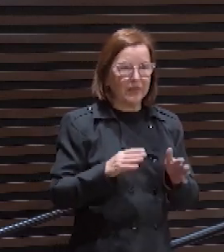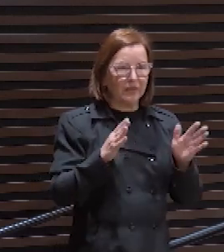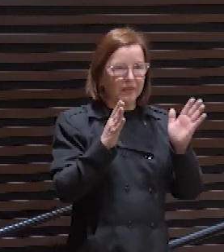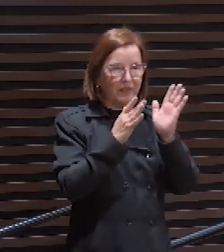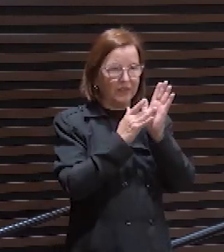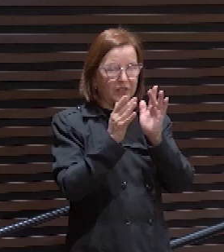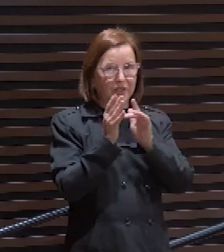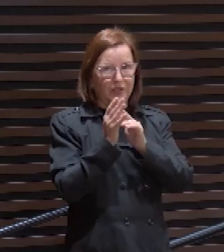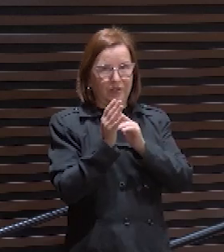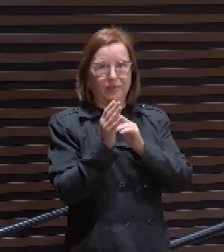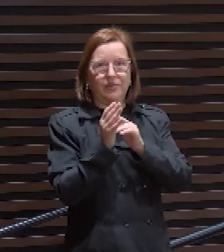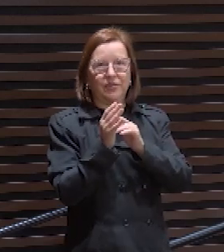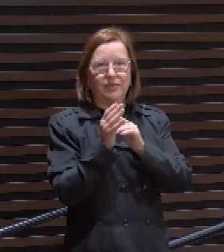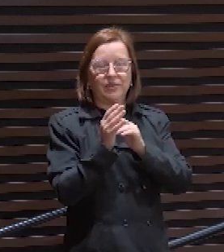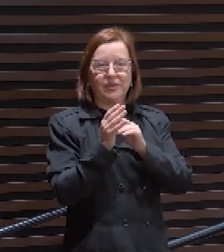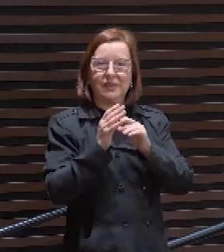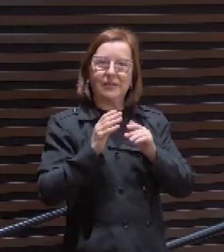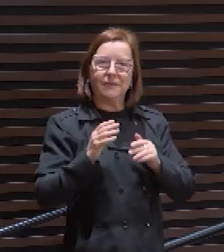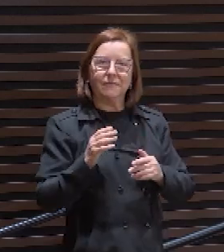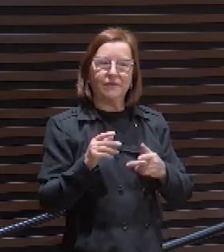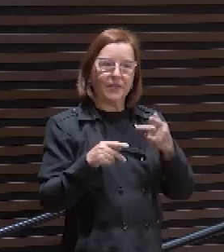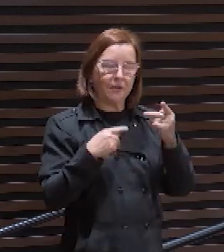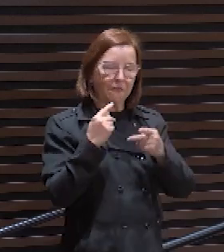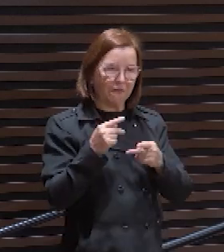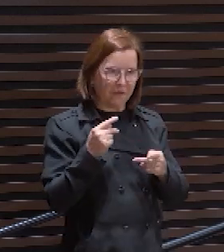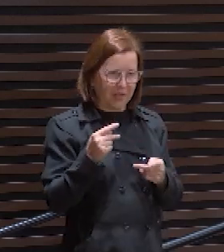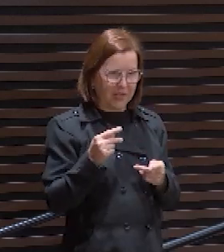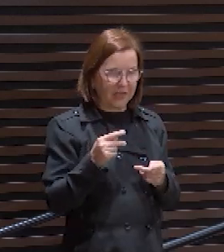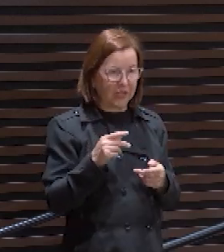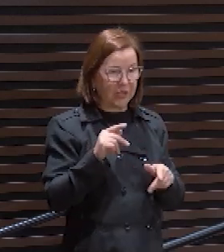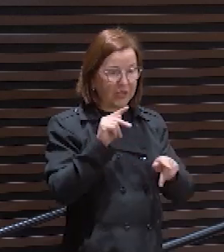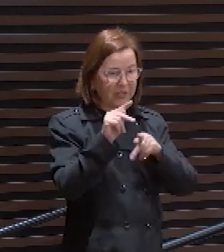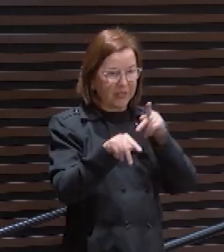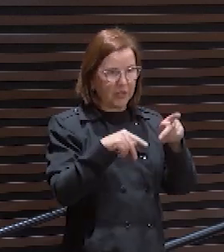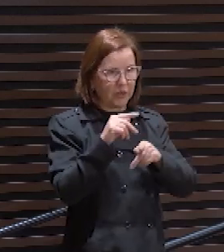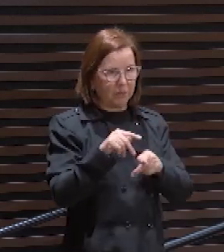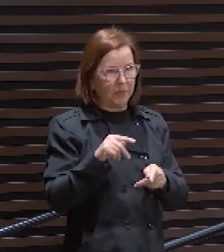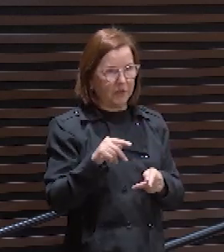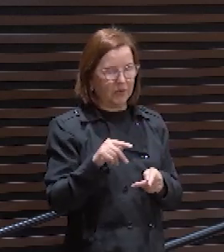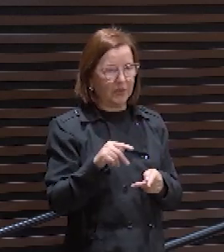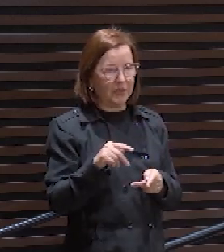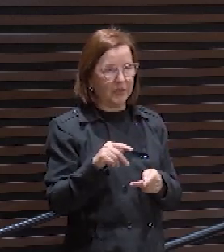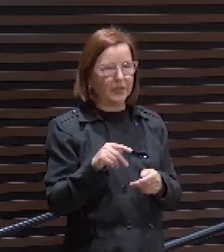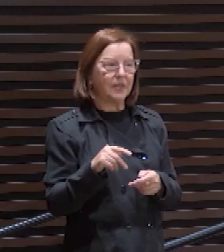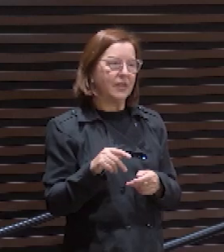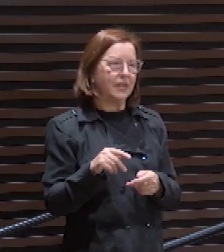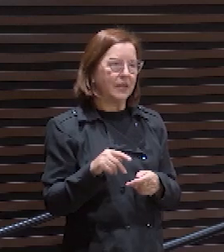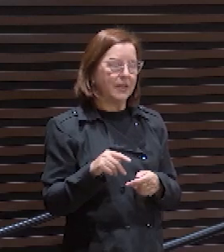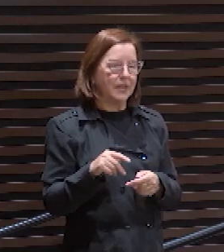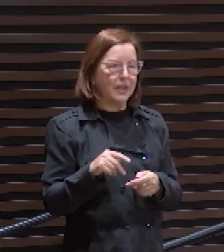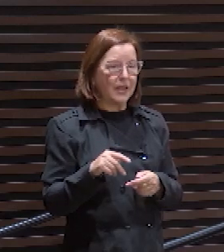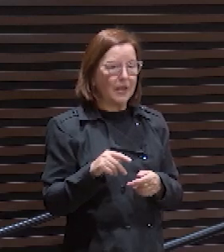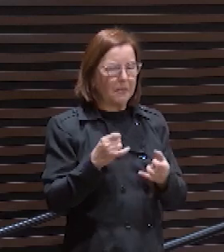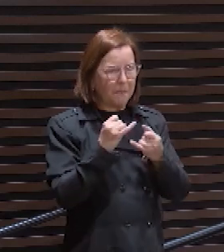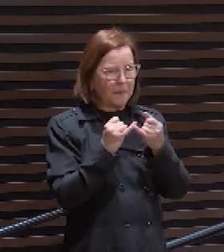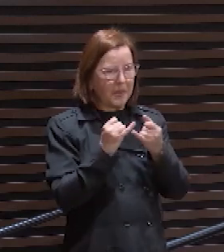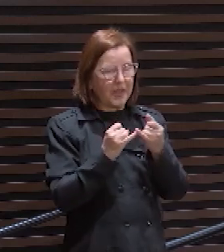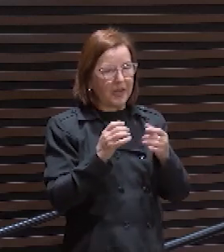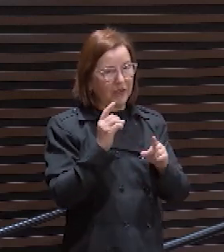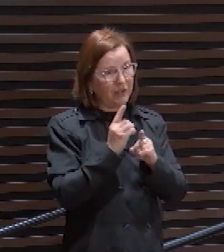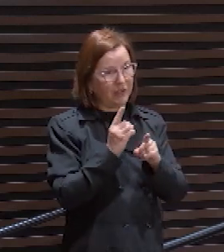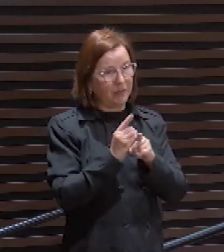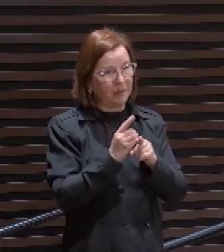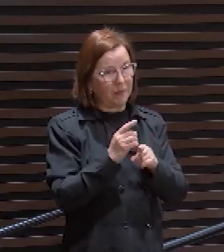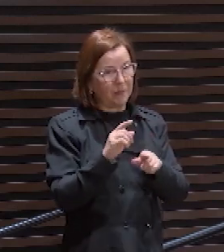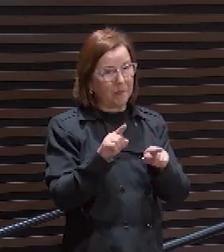na verdade, não são. E podemos chegar a essa conclusão, pois, de acordo com o texto, é